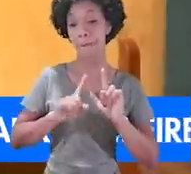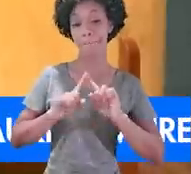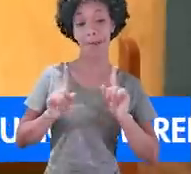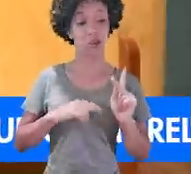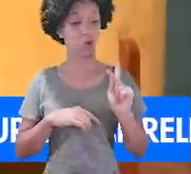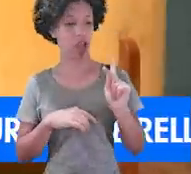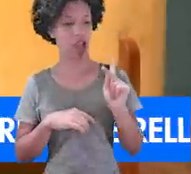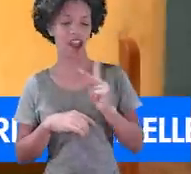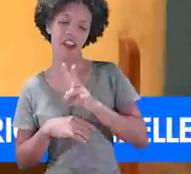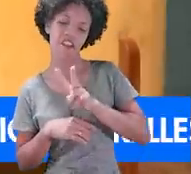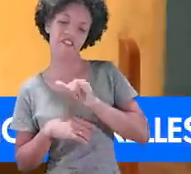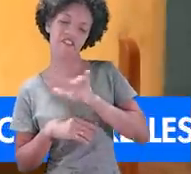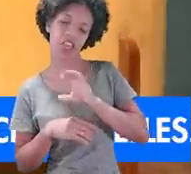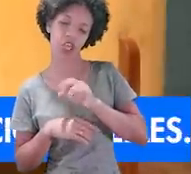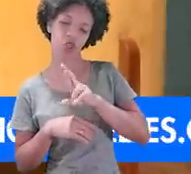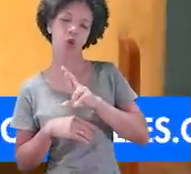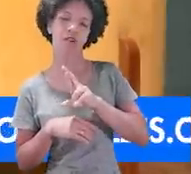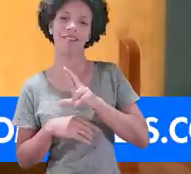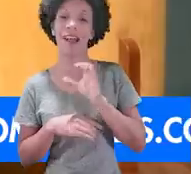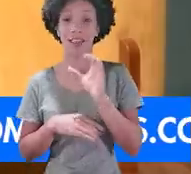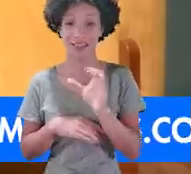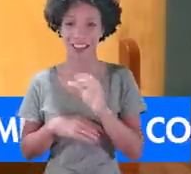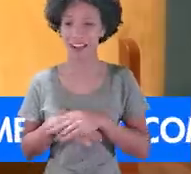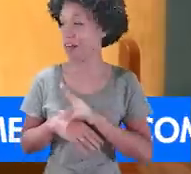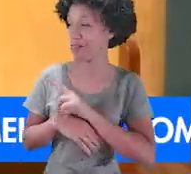mudo. É o nome dele.